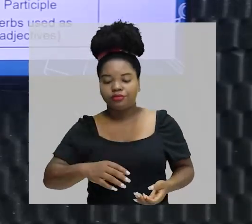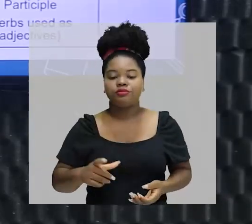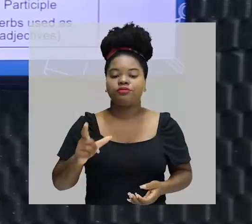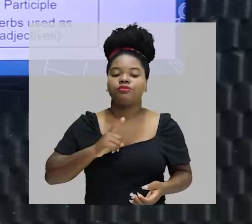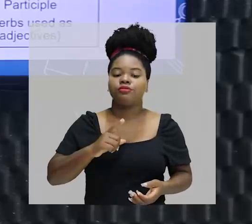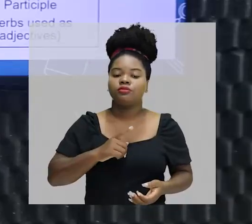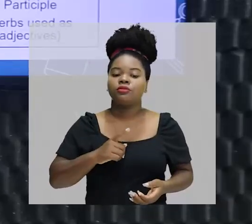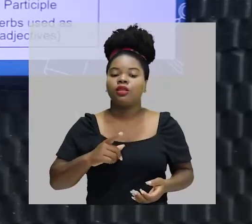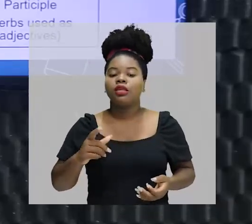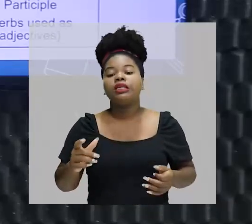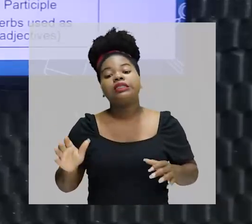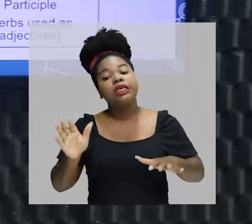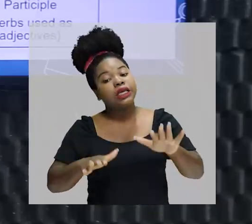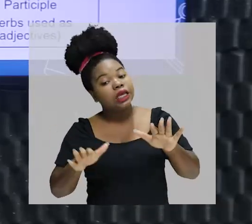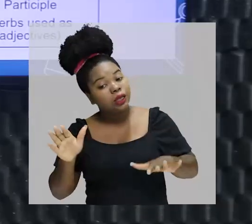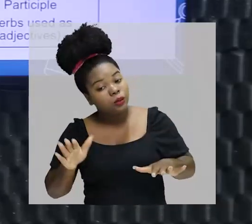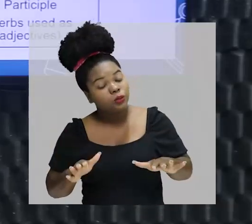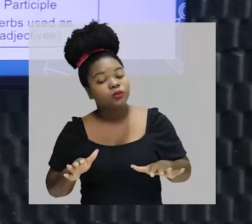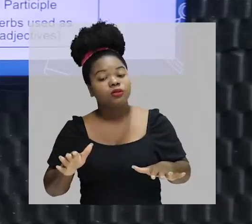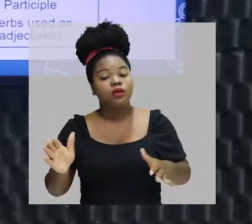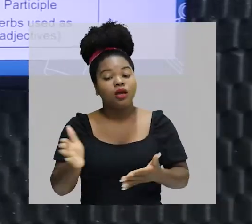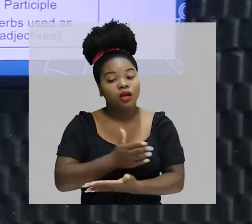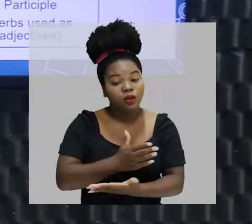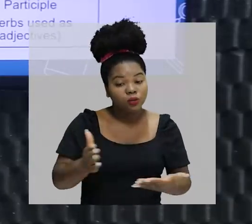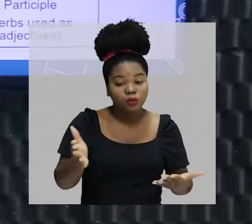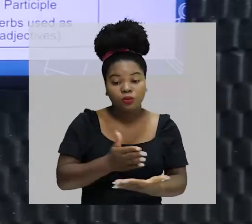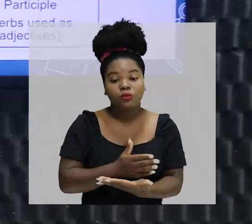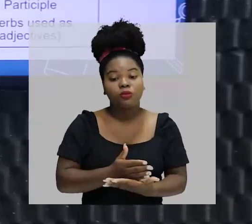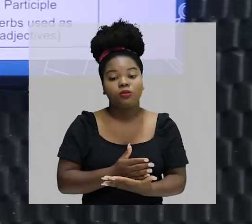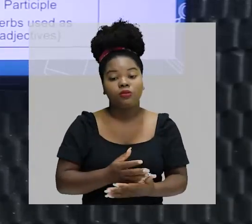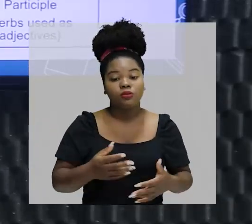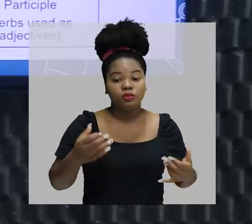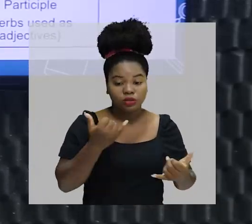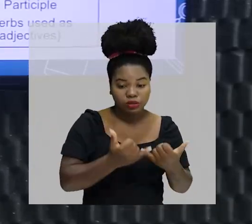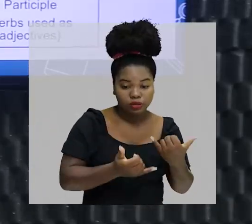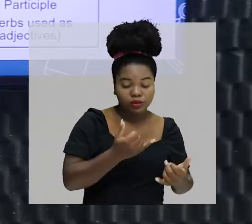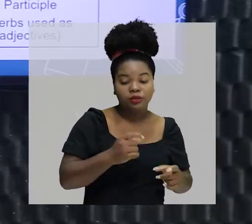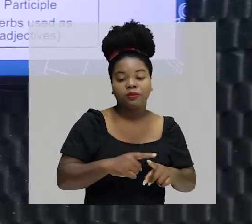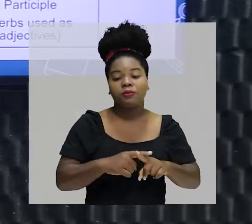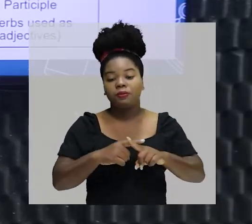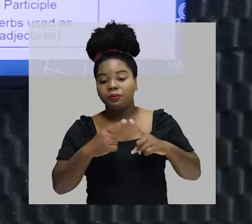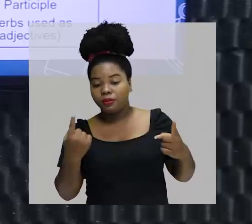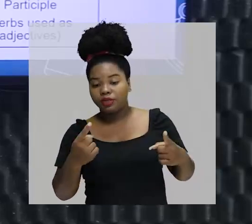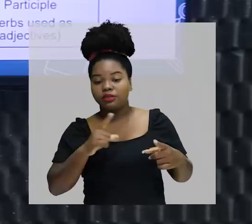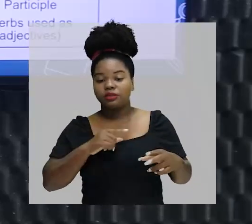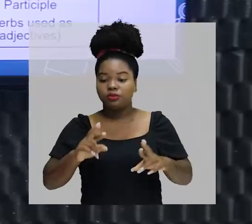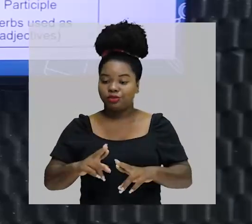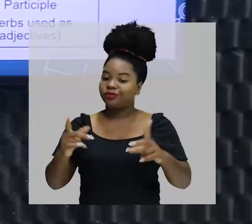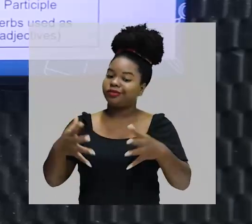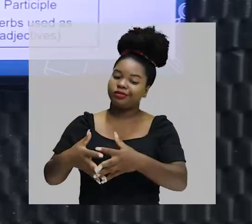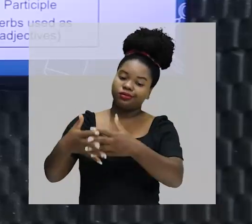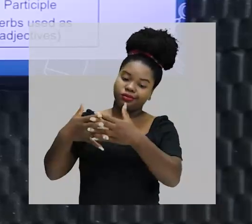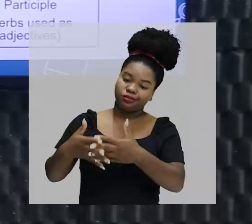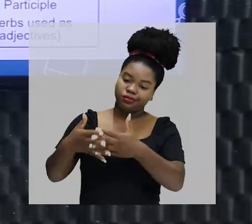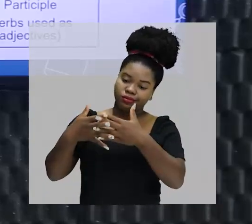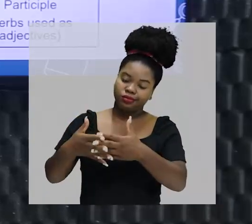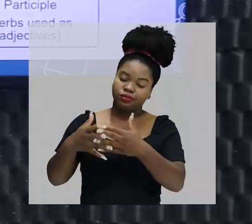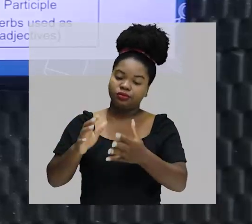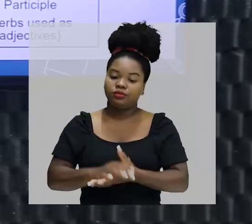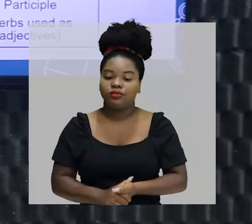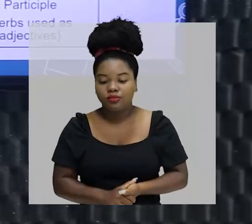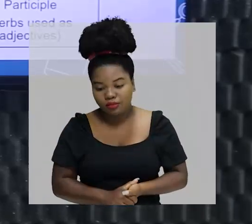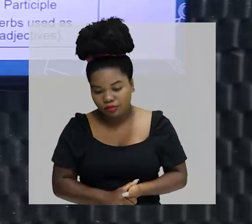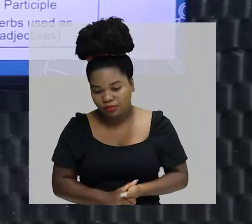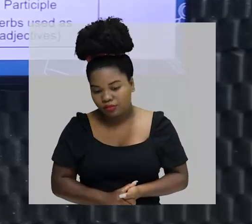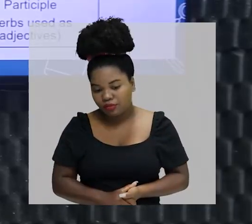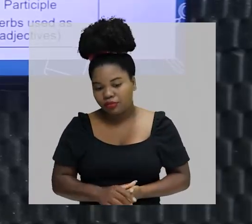tem algumas semelhanças em que nos ajudam, mas tem algumas diferenças que nos atrapalham. Por exemplo, esse termo aqui,